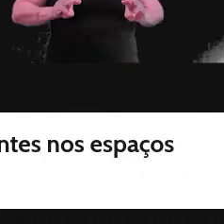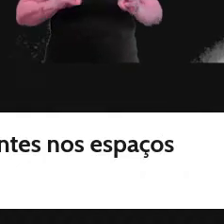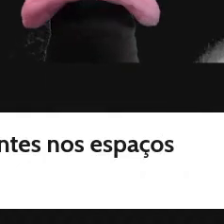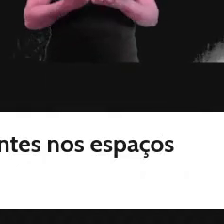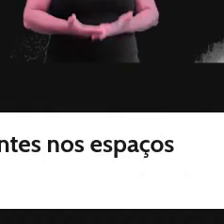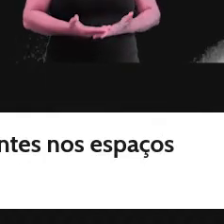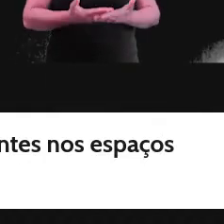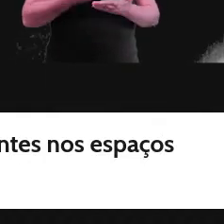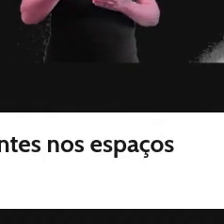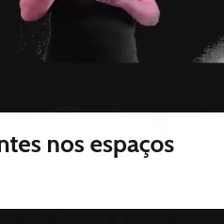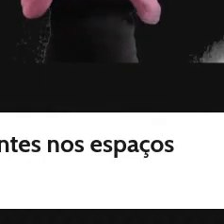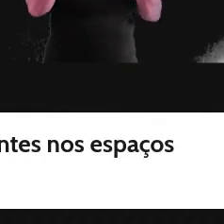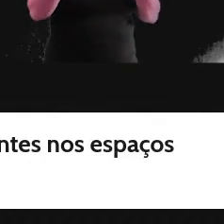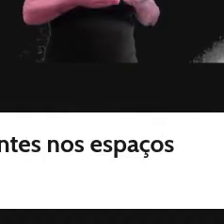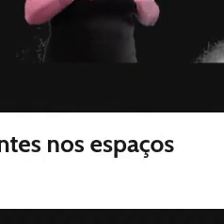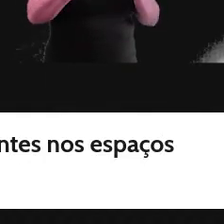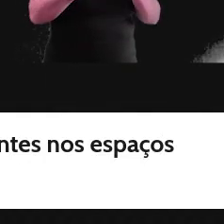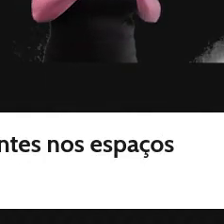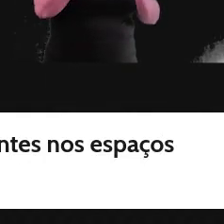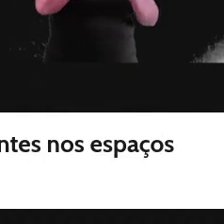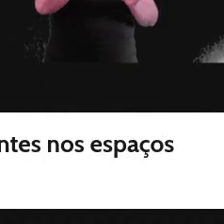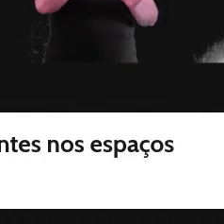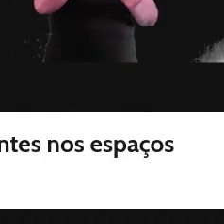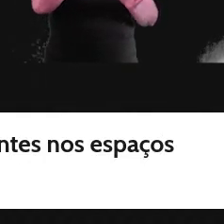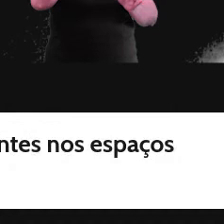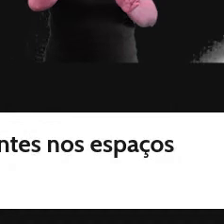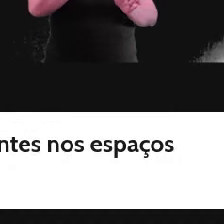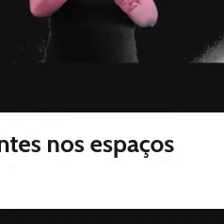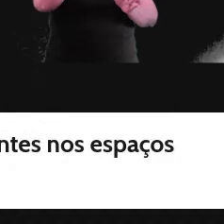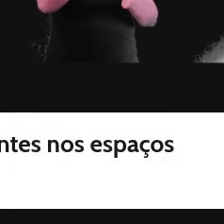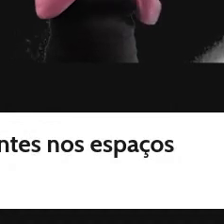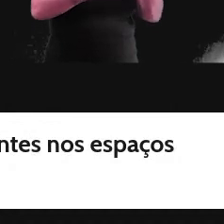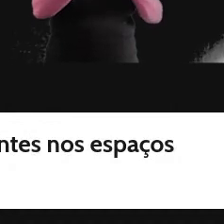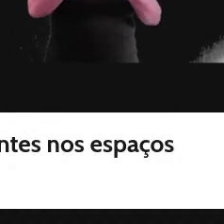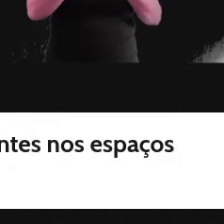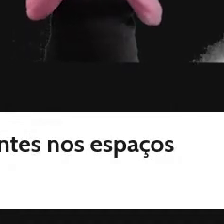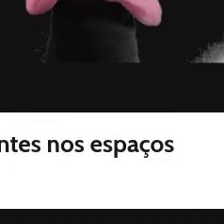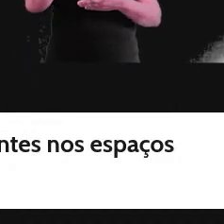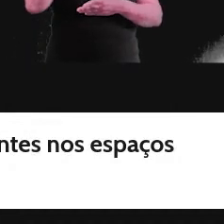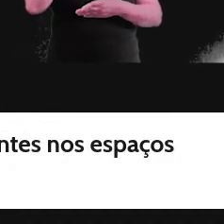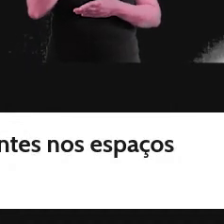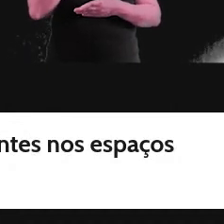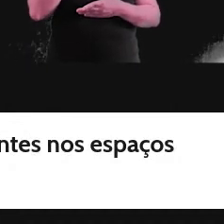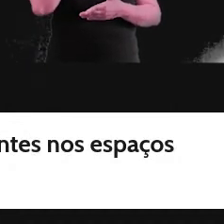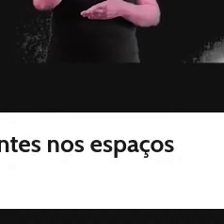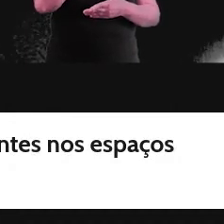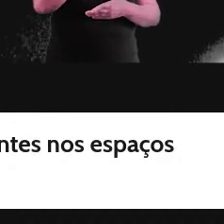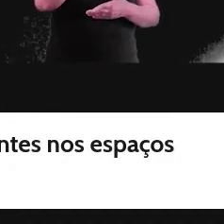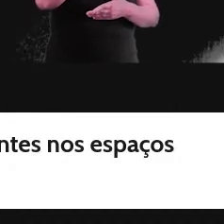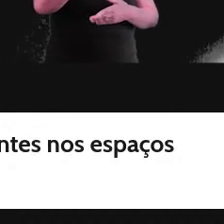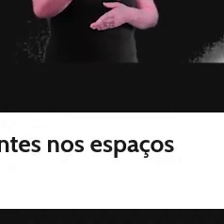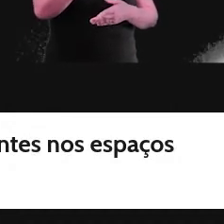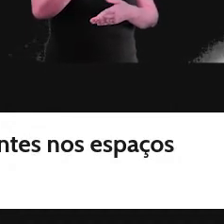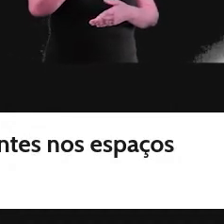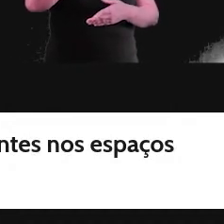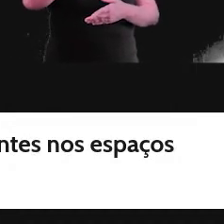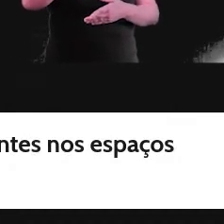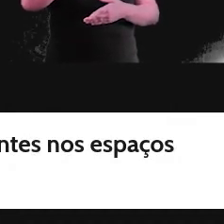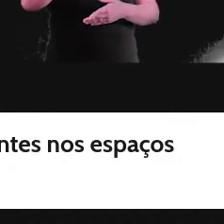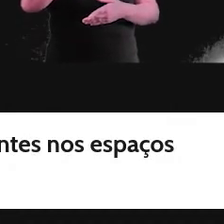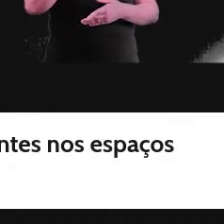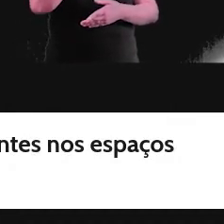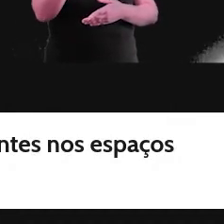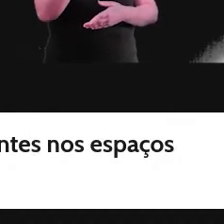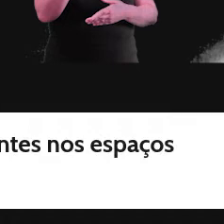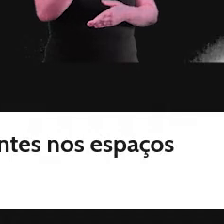museus. Então, quando eu trouxe aqui o Bruno, que é um mediador surdo do Museu do Amanhã, ele ali está fazendo um papel muito além